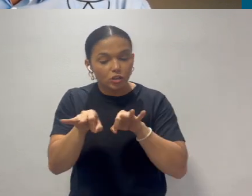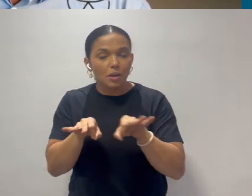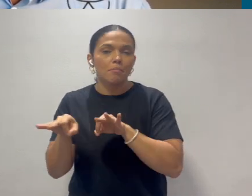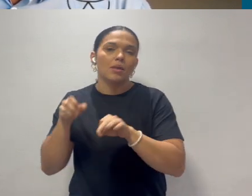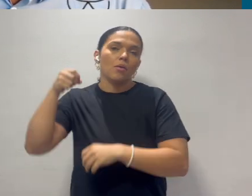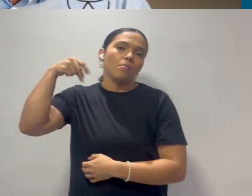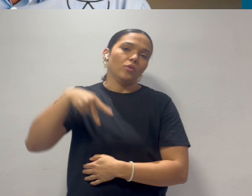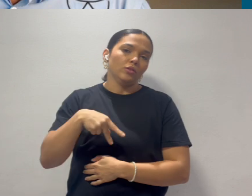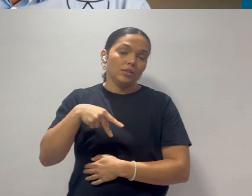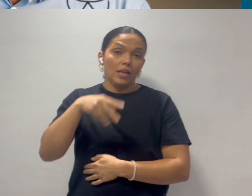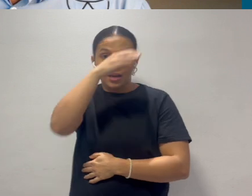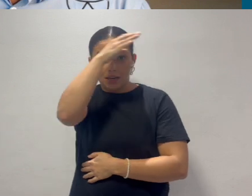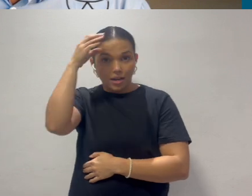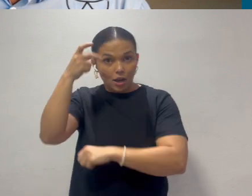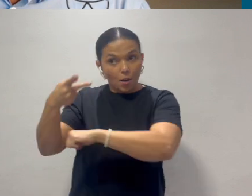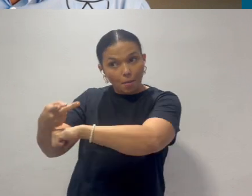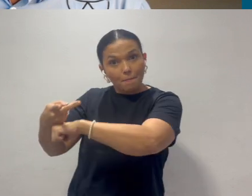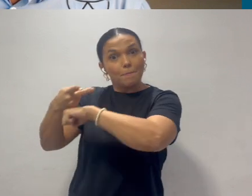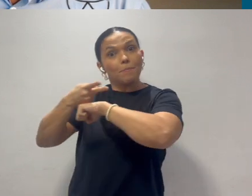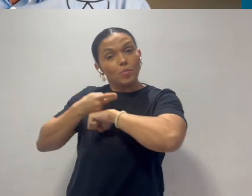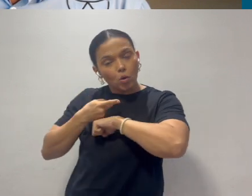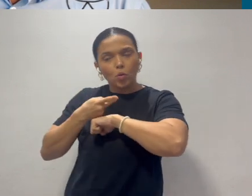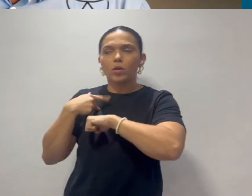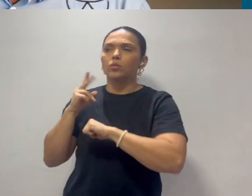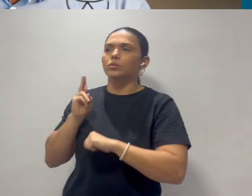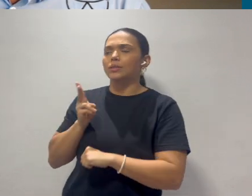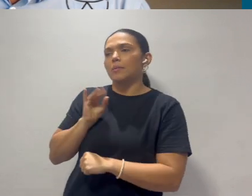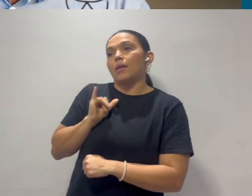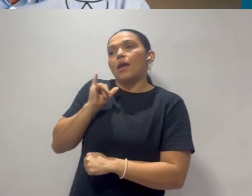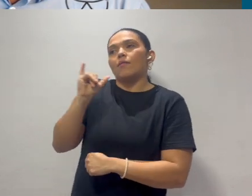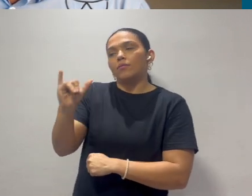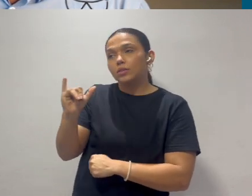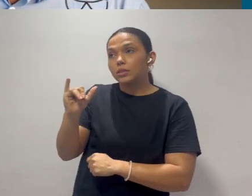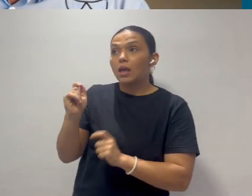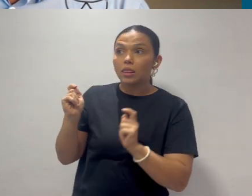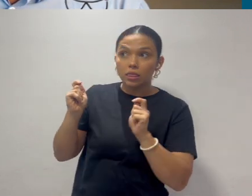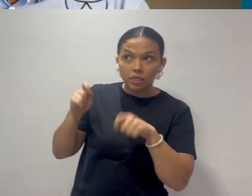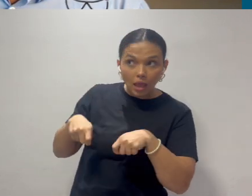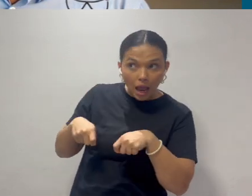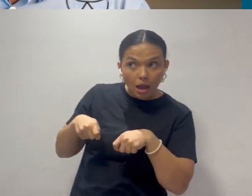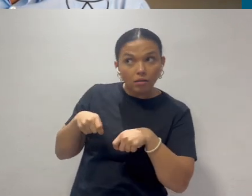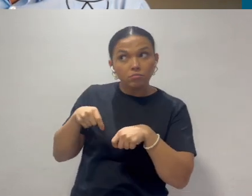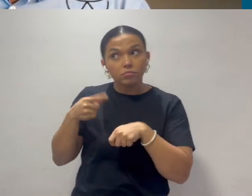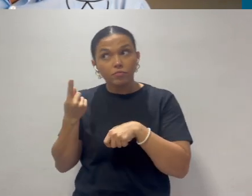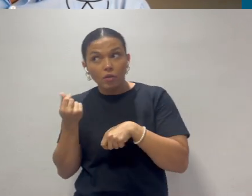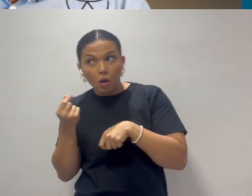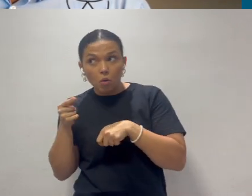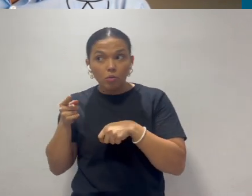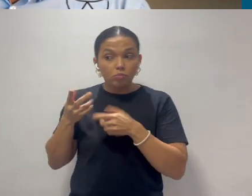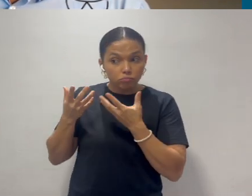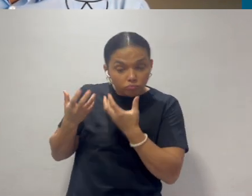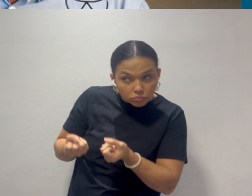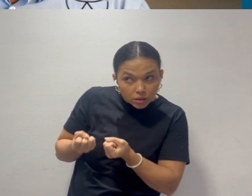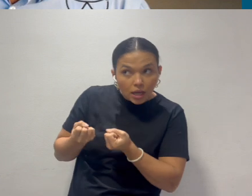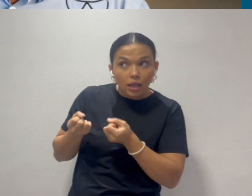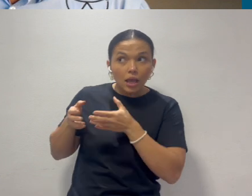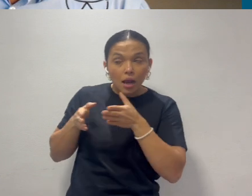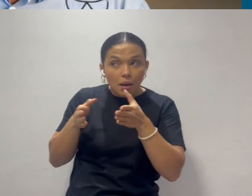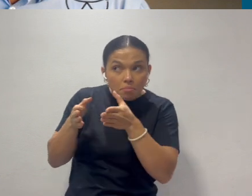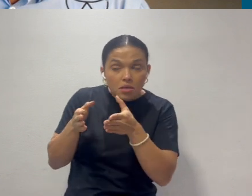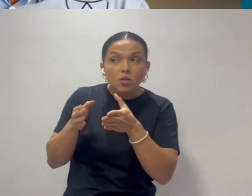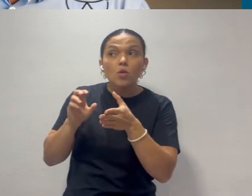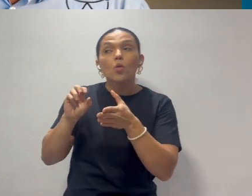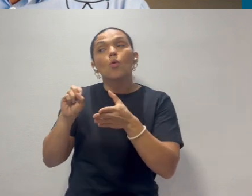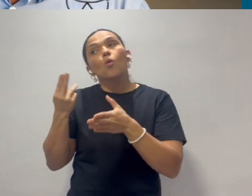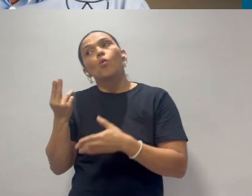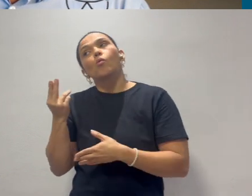deixo ele bem tranquilo. Ó, podemos seguir esse caminho? Podemos. Se não, nós vamos ter que aguardar mais